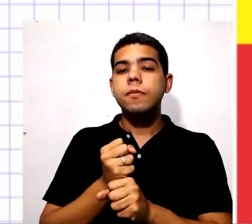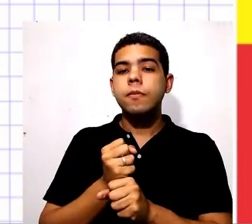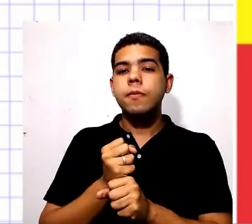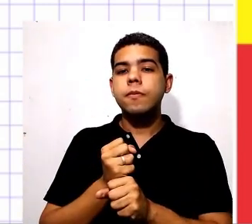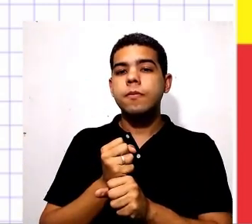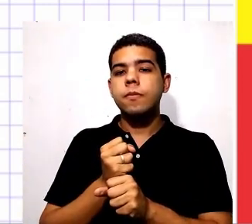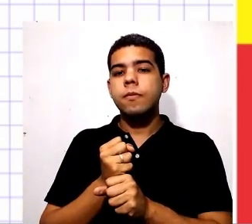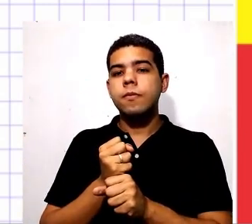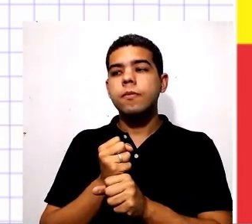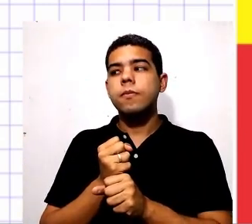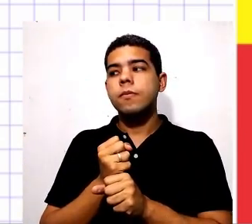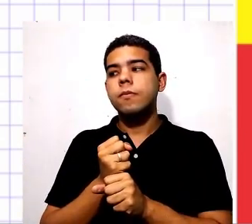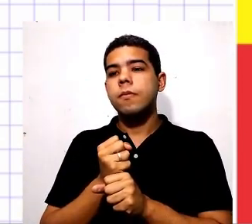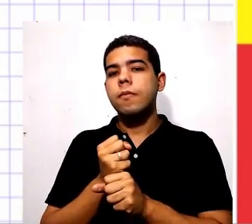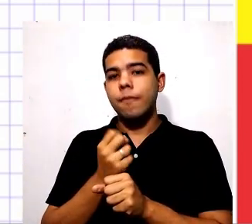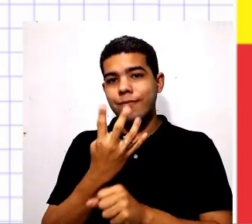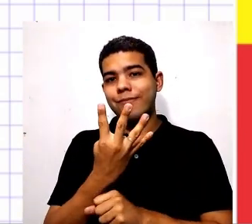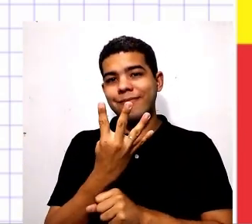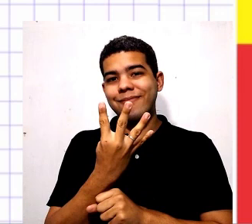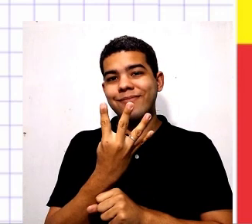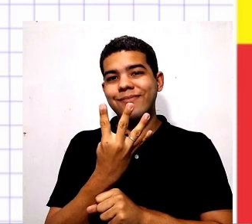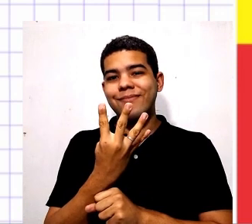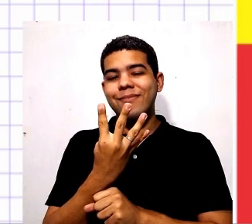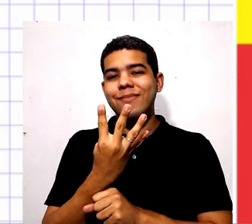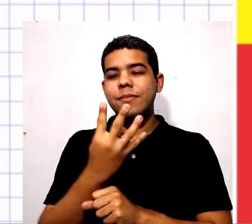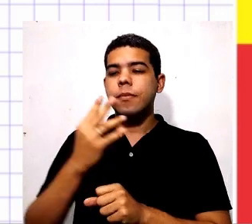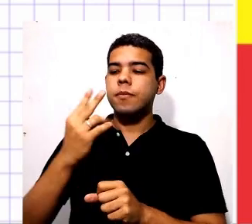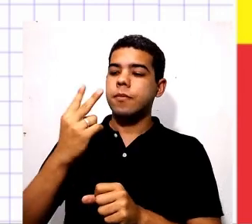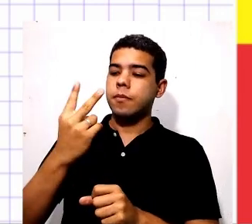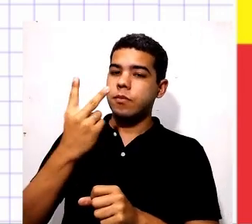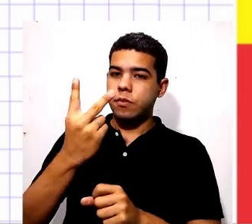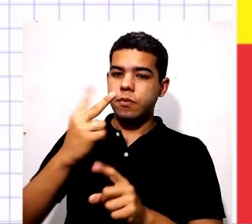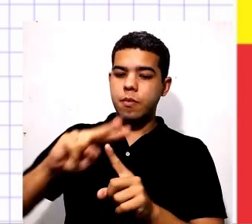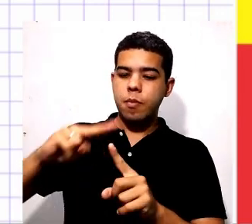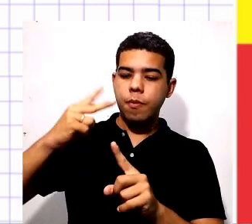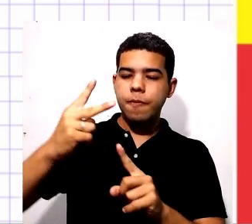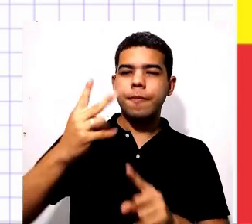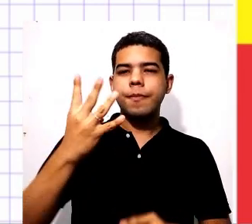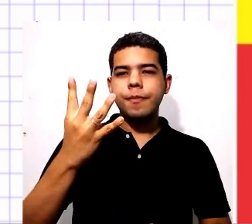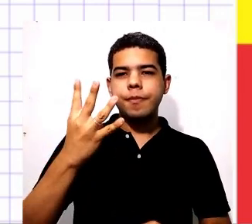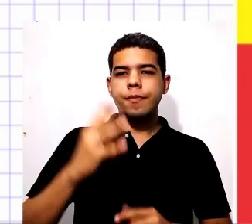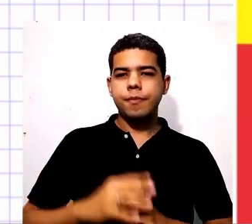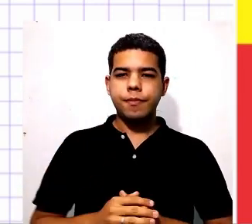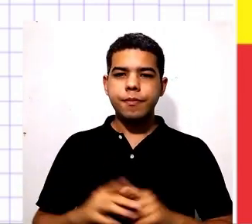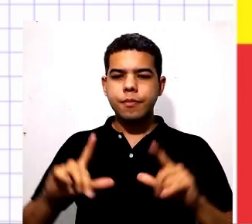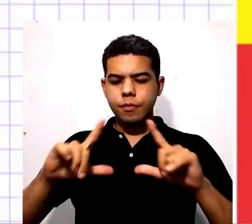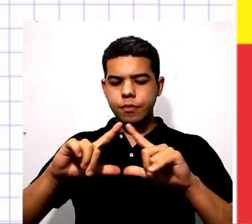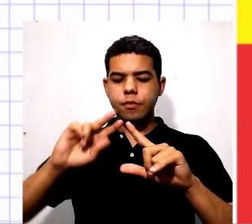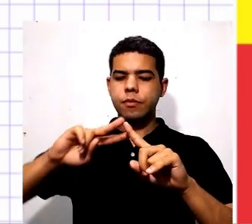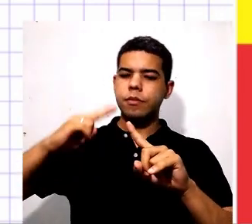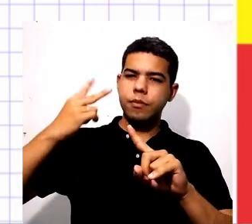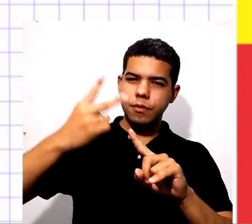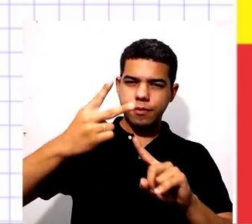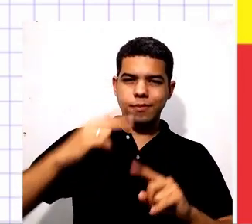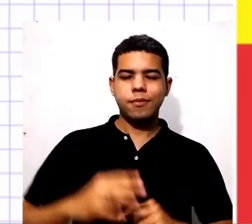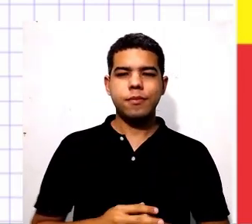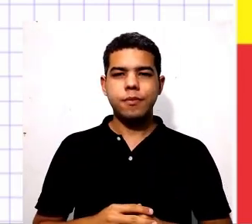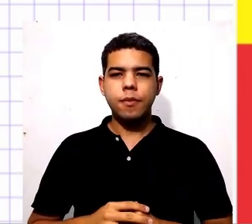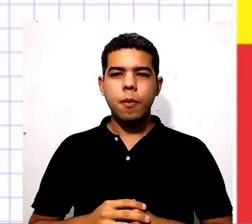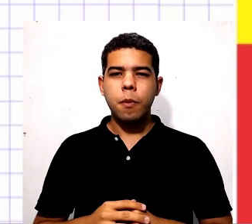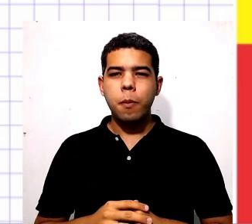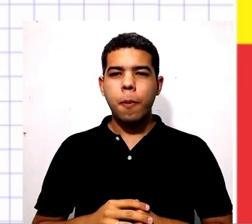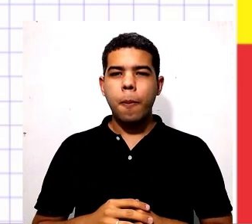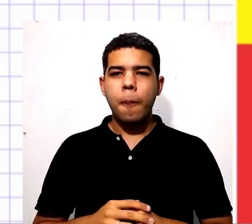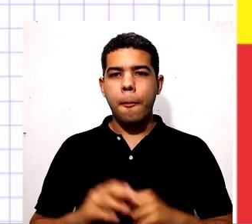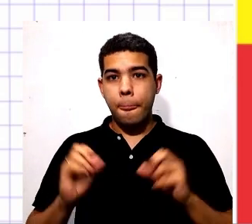quanto? Por 4. Então, de 2 para 4, os lados, eles vão dobrar. Então,